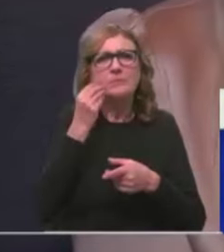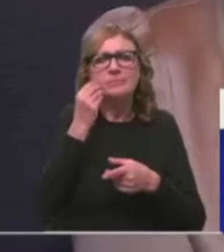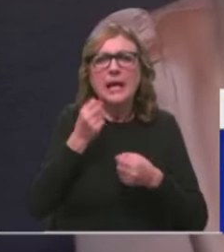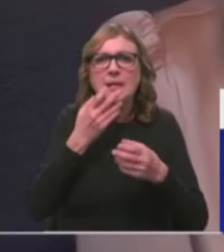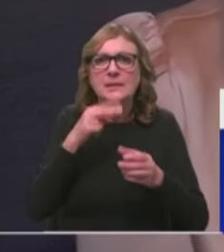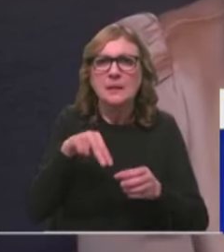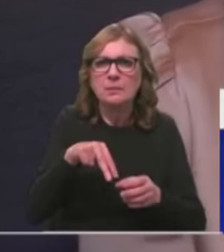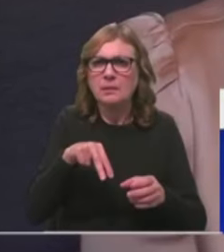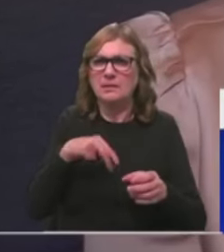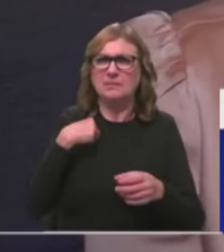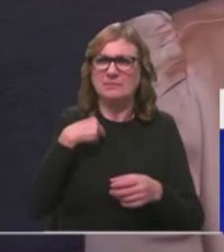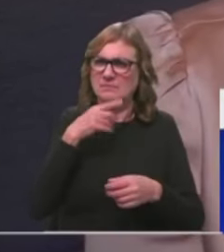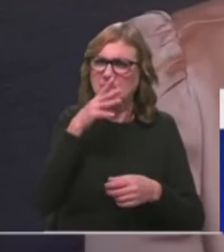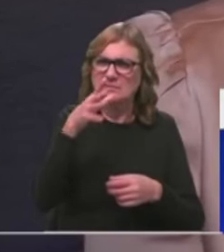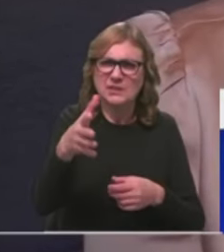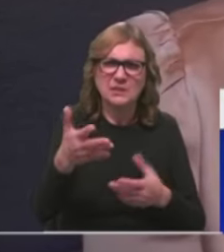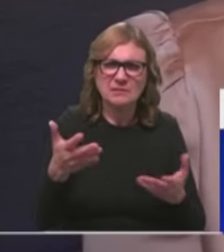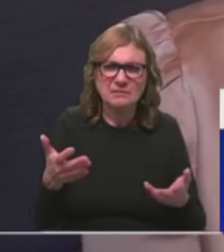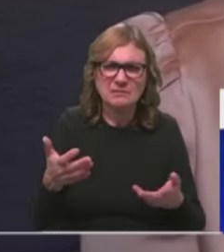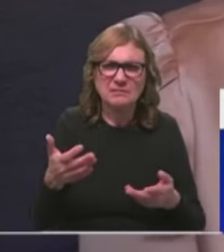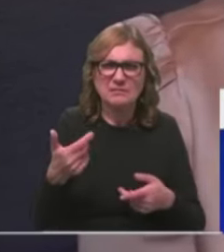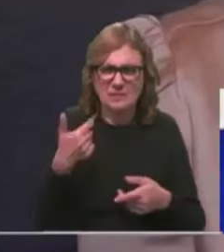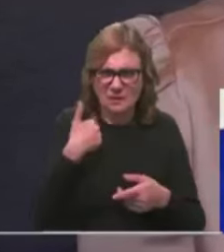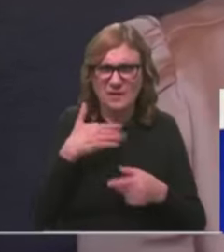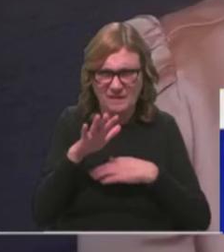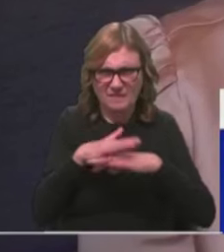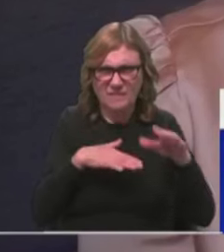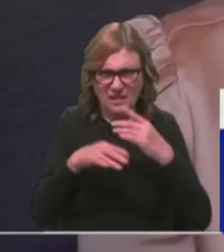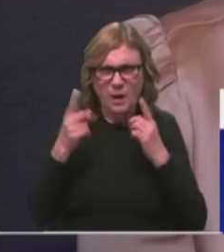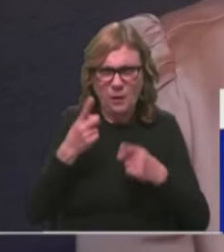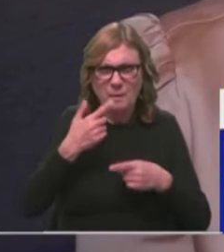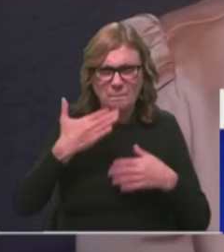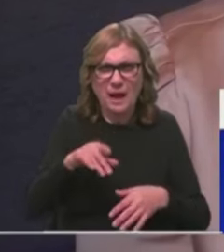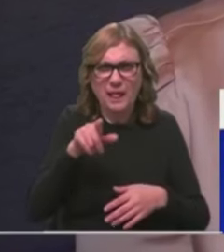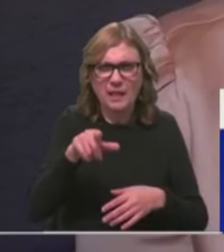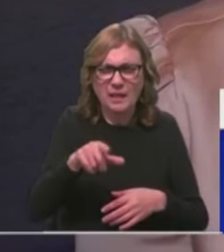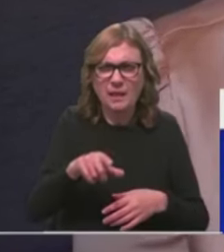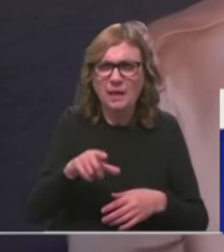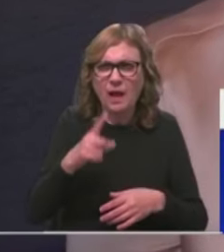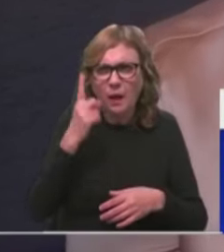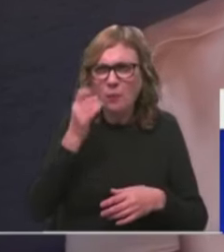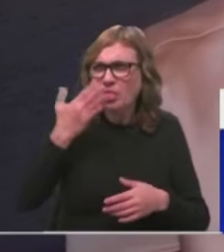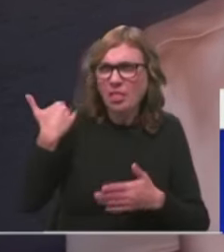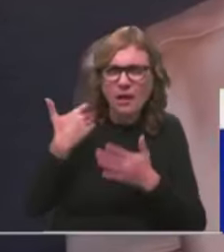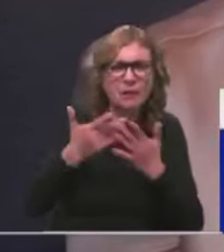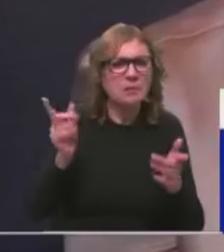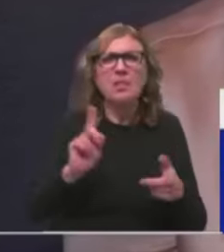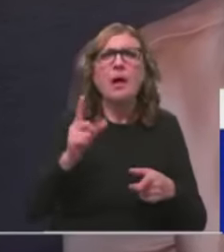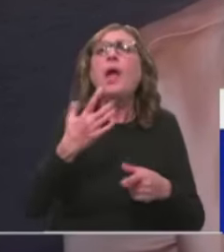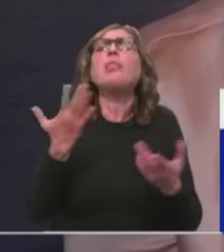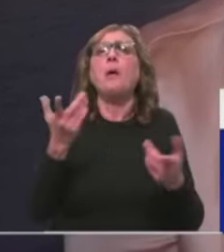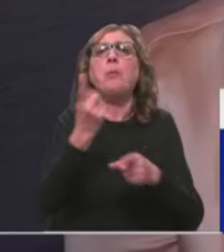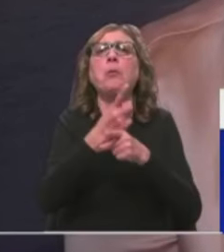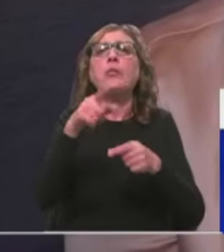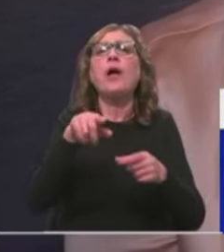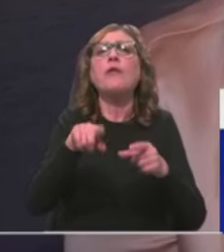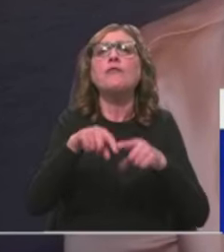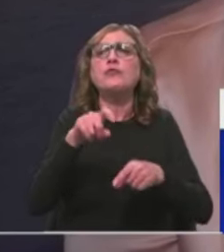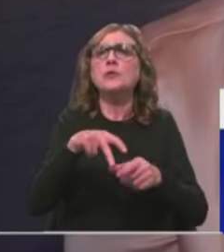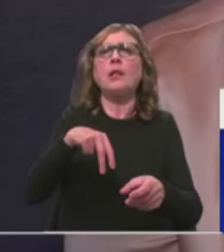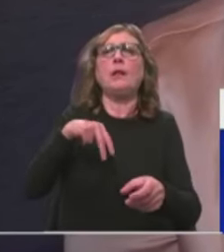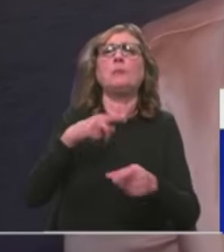trás e eu disse-lhe para ele olha eu fiz algum mal algum dia e ele disse não então porque é que estás-me a fugir para